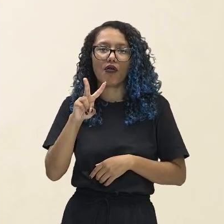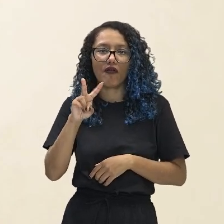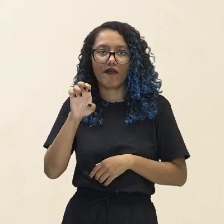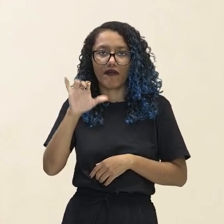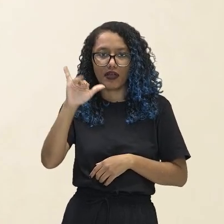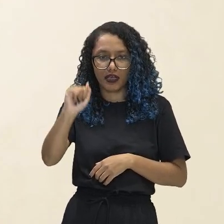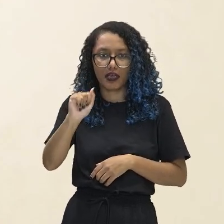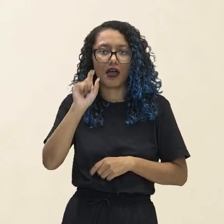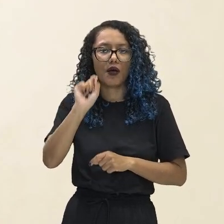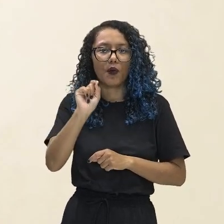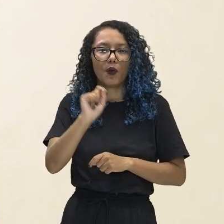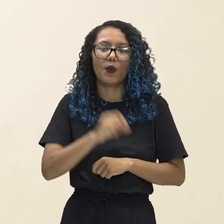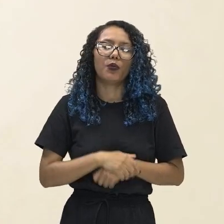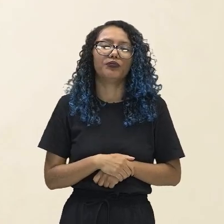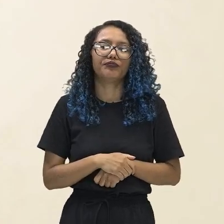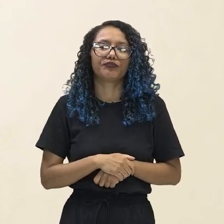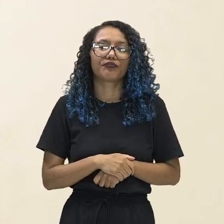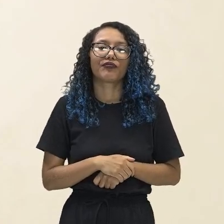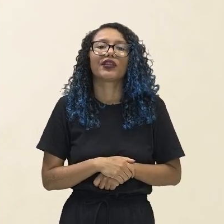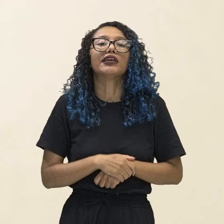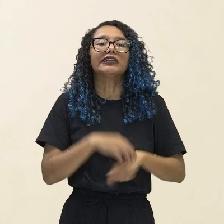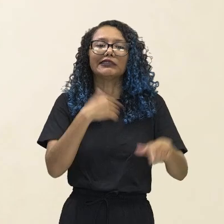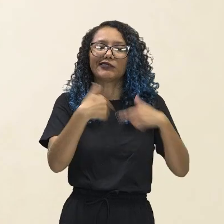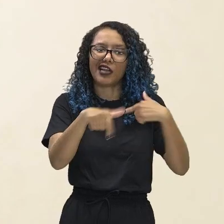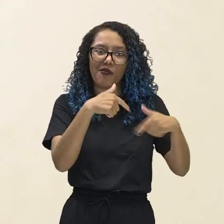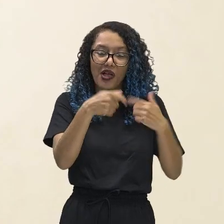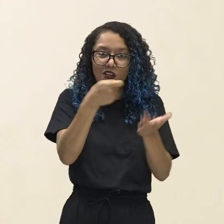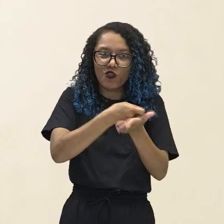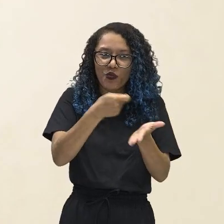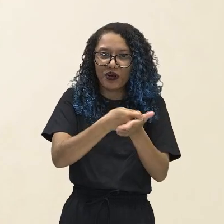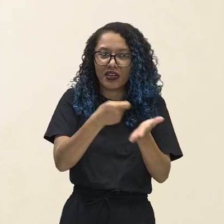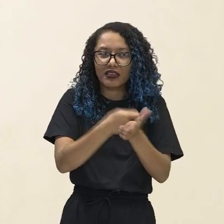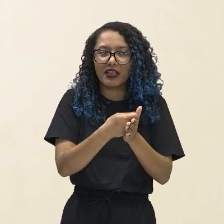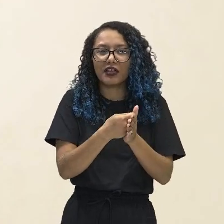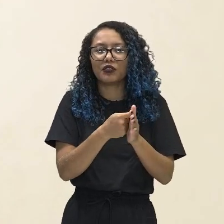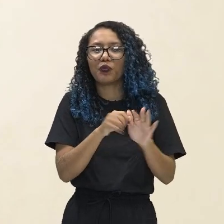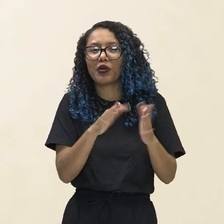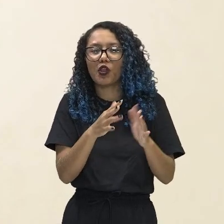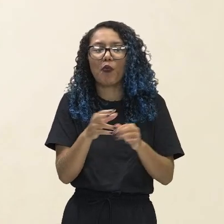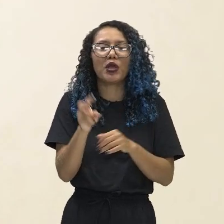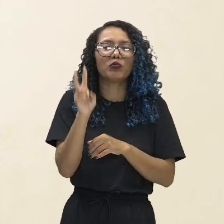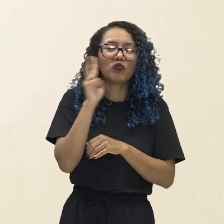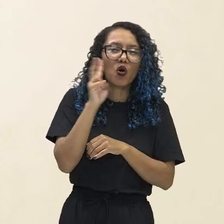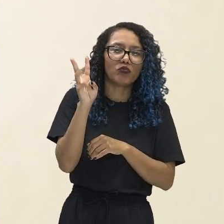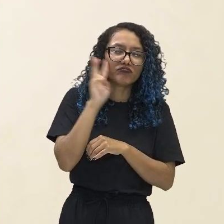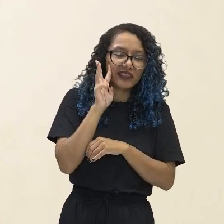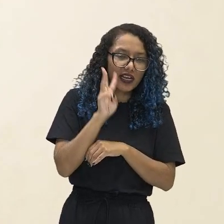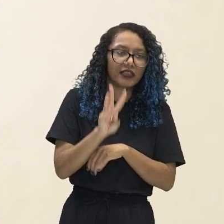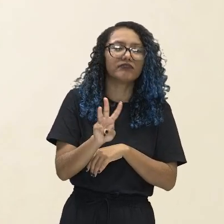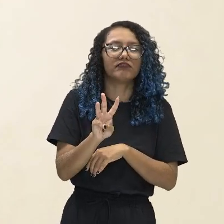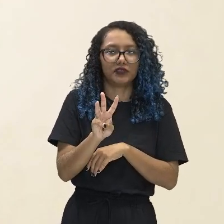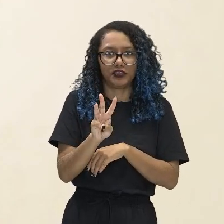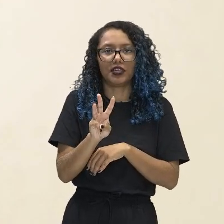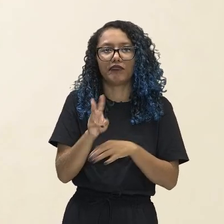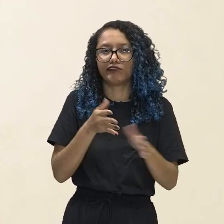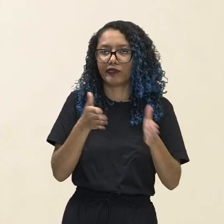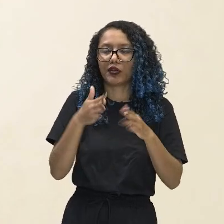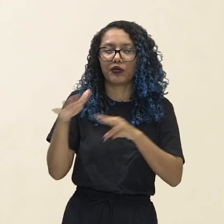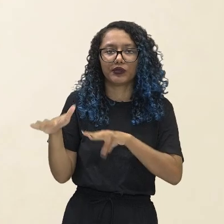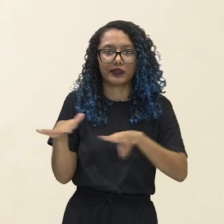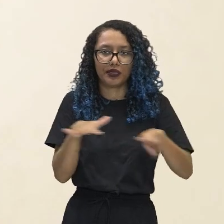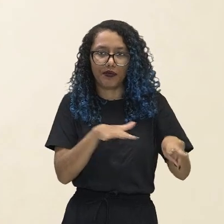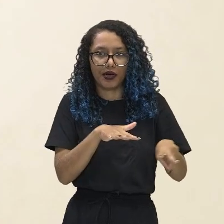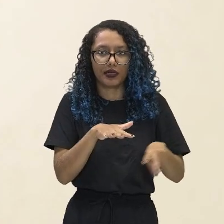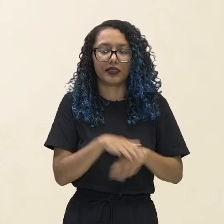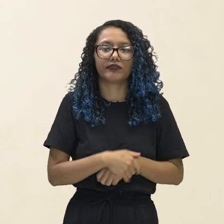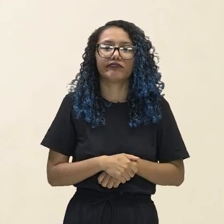com um trabalho obrigatório nas terras do senhor, pelo menos 2 ou 3 dias na semana. Ou seja, ele tinha que